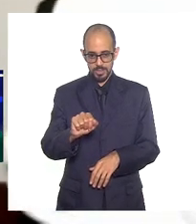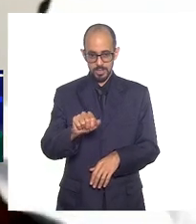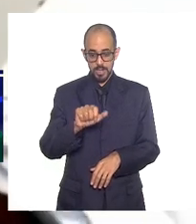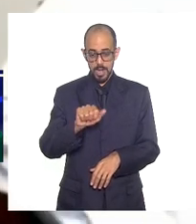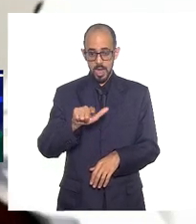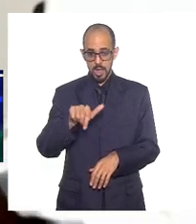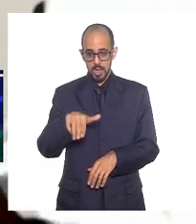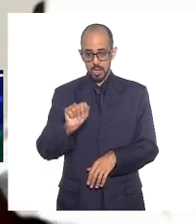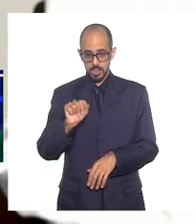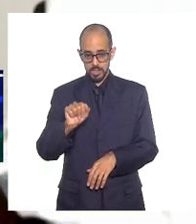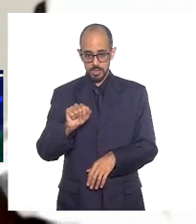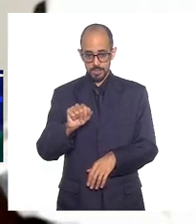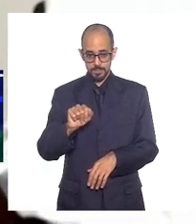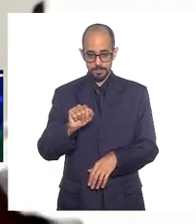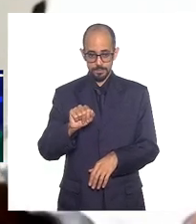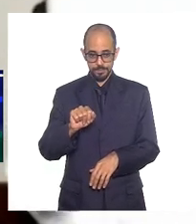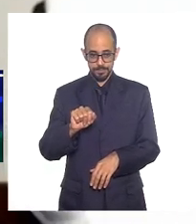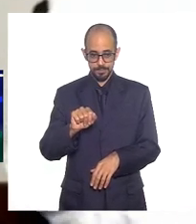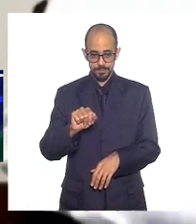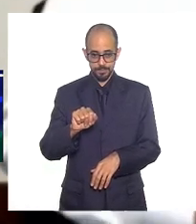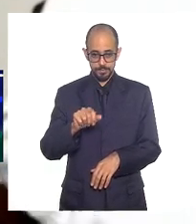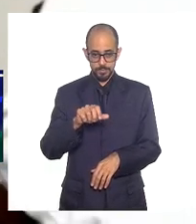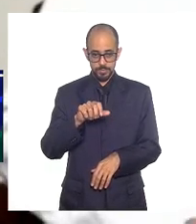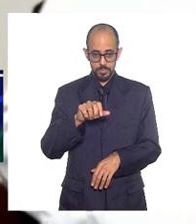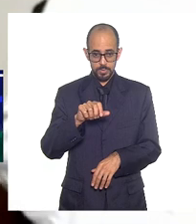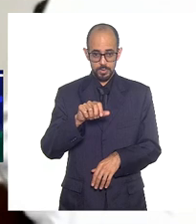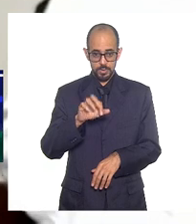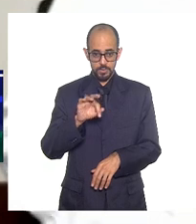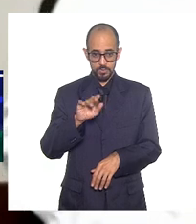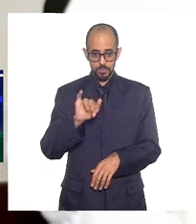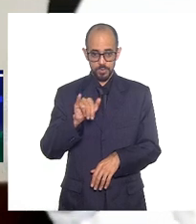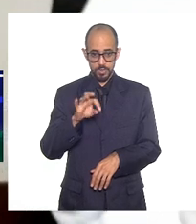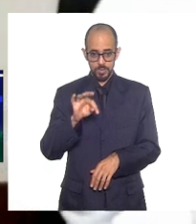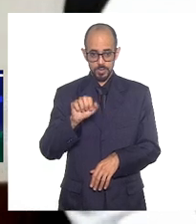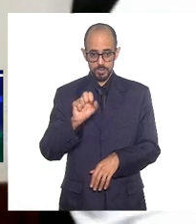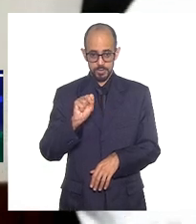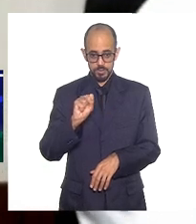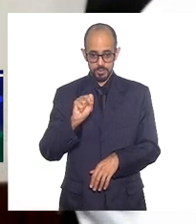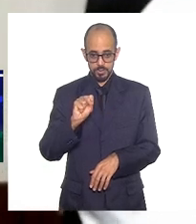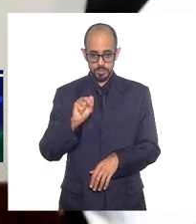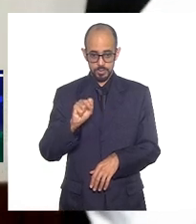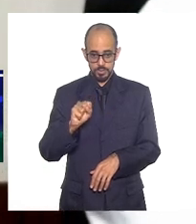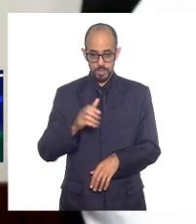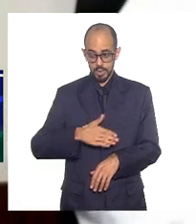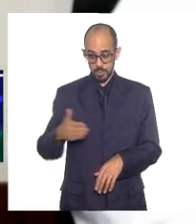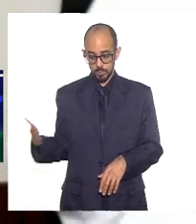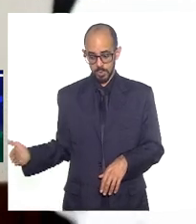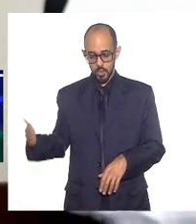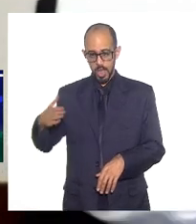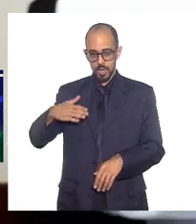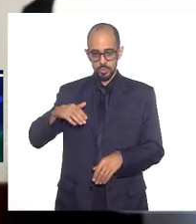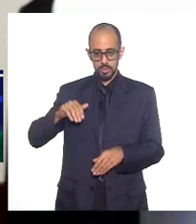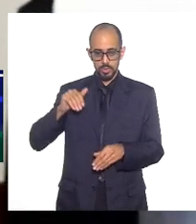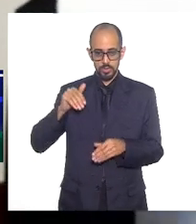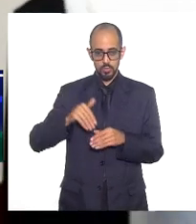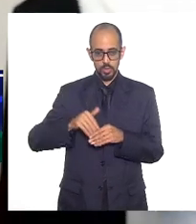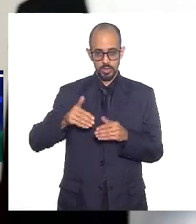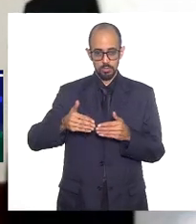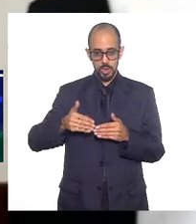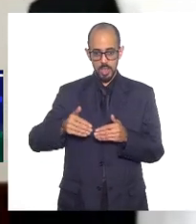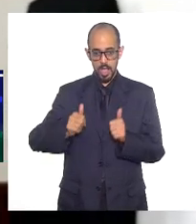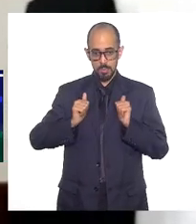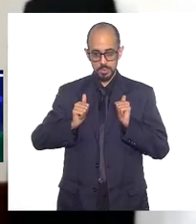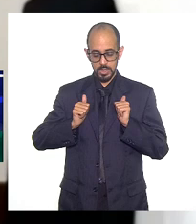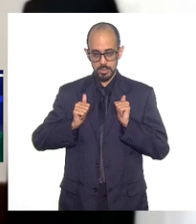Passos. Deputada Alana Passos, deputado Alexandre Freitas. Está ao meu lado aqui, votando pela abstenção. Deputado